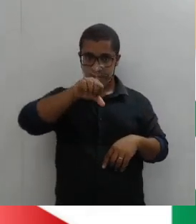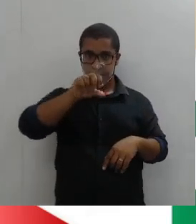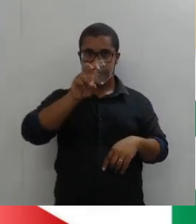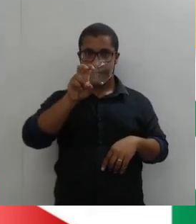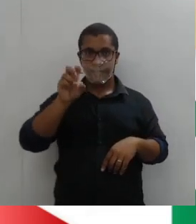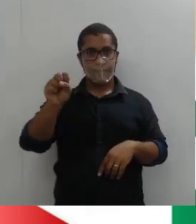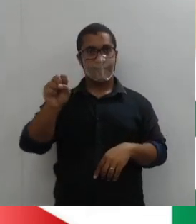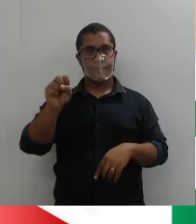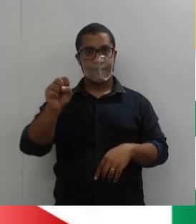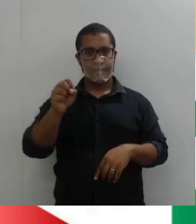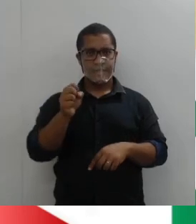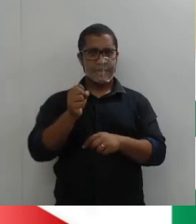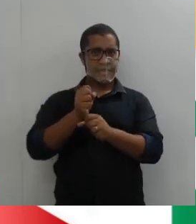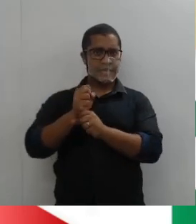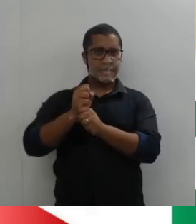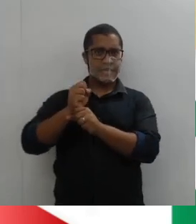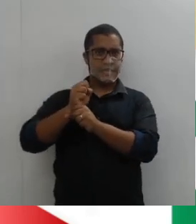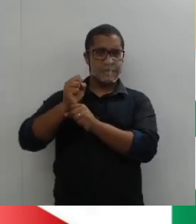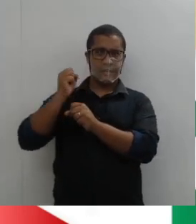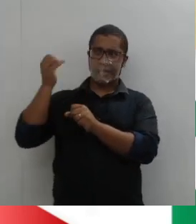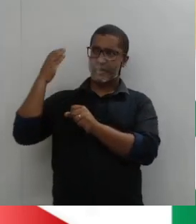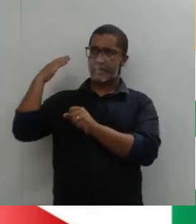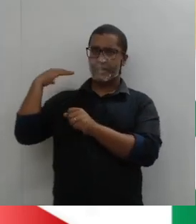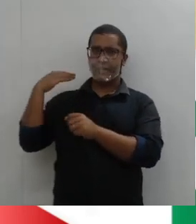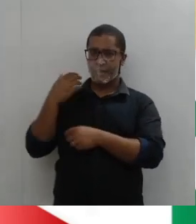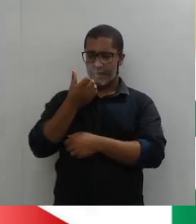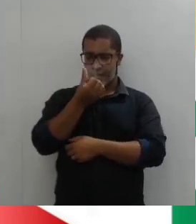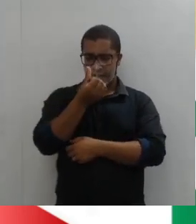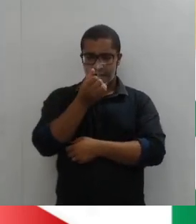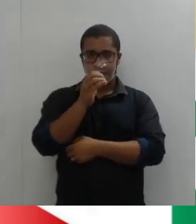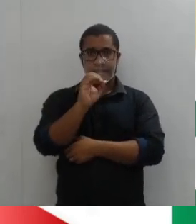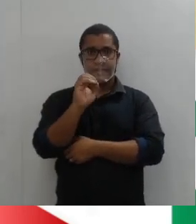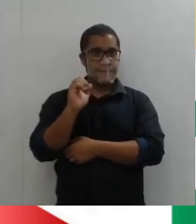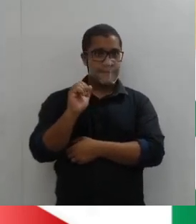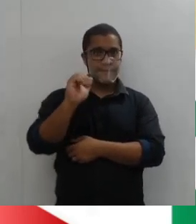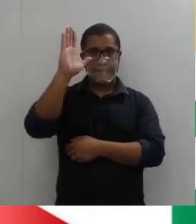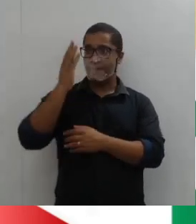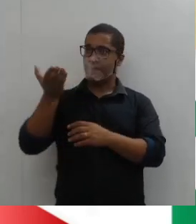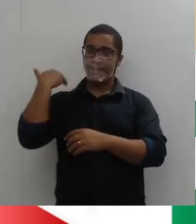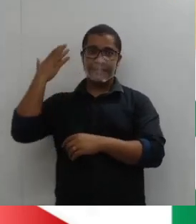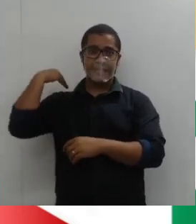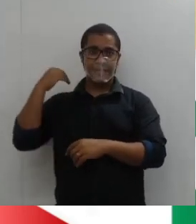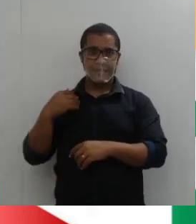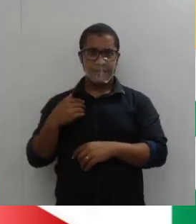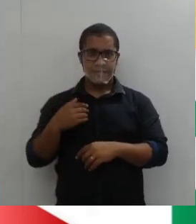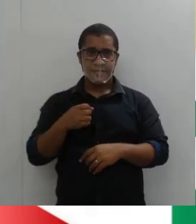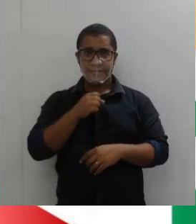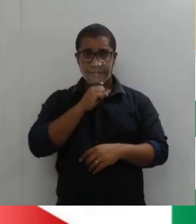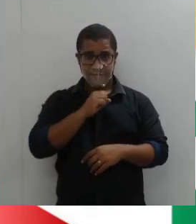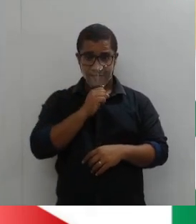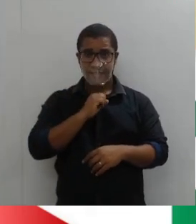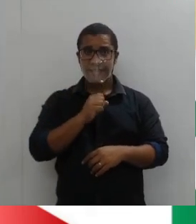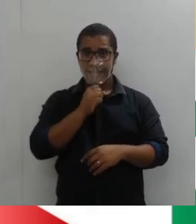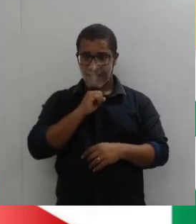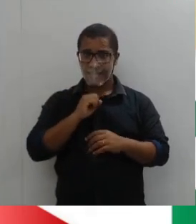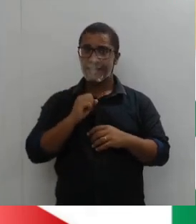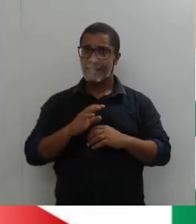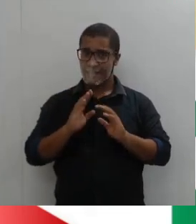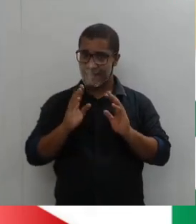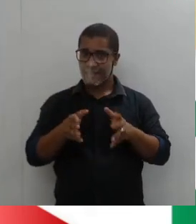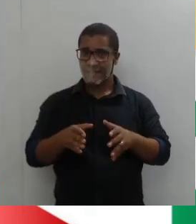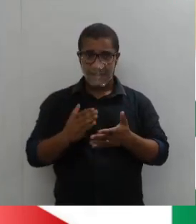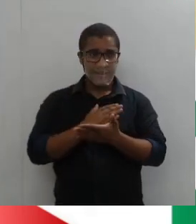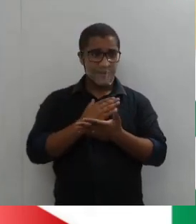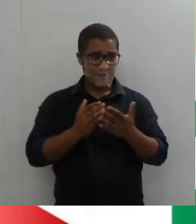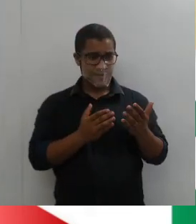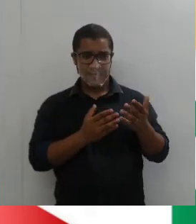1958, vê há quanto tempo atrás? Mais de 60 anos atrás, então é mais velho até que muita gente aí, né? E